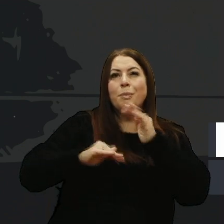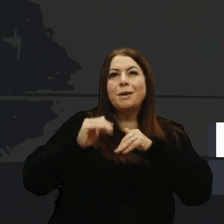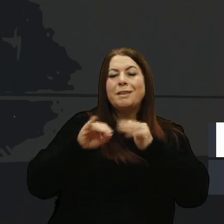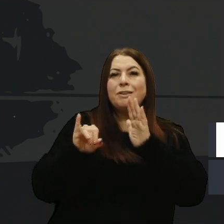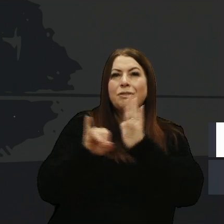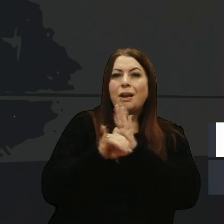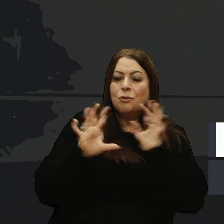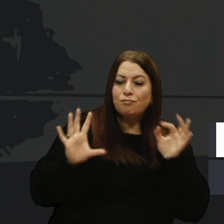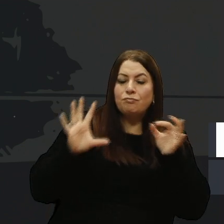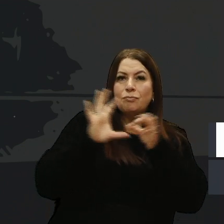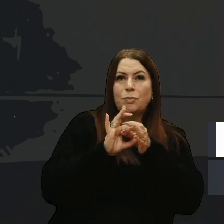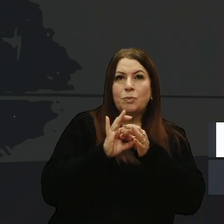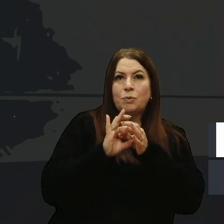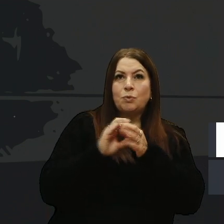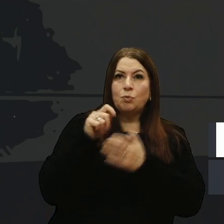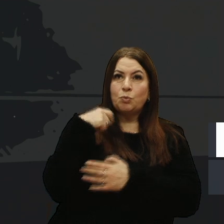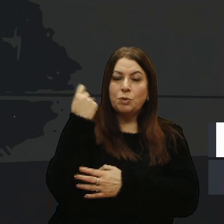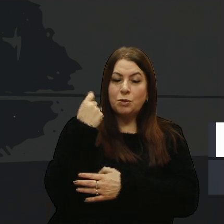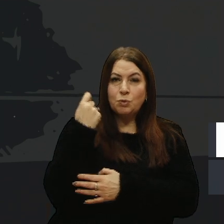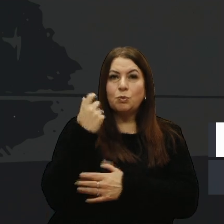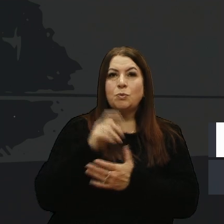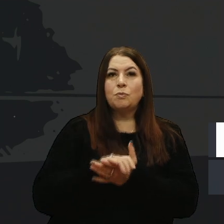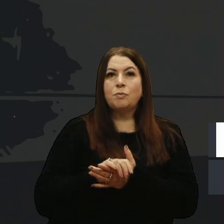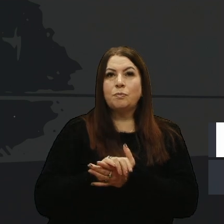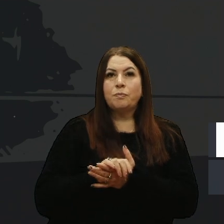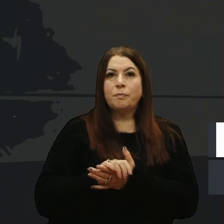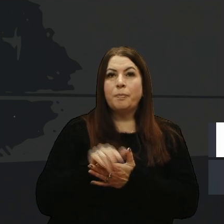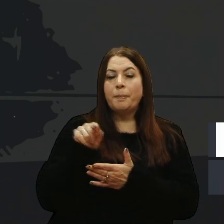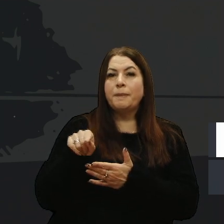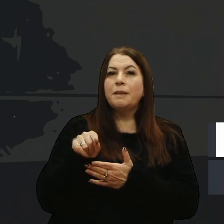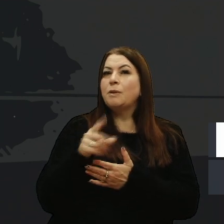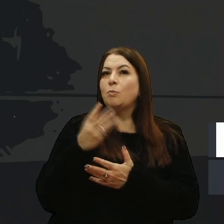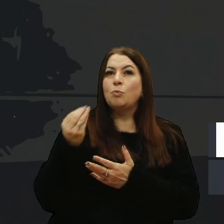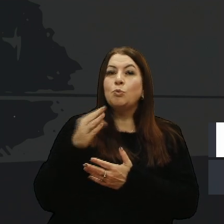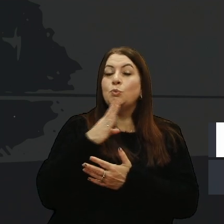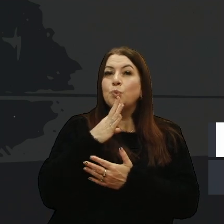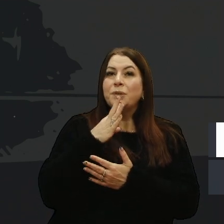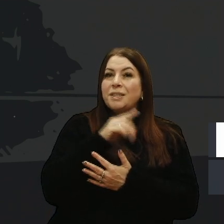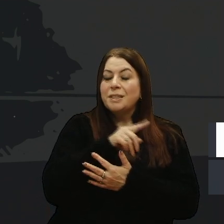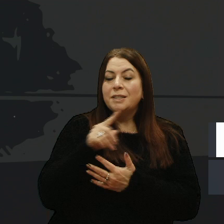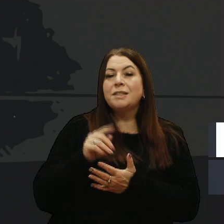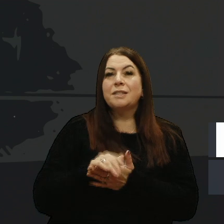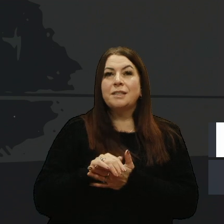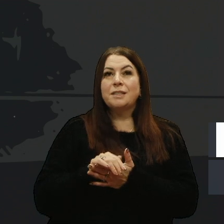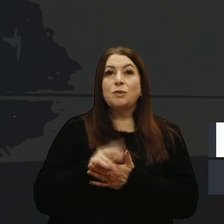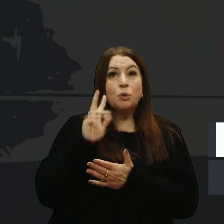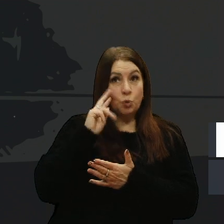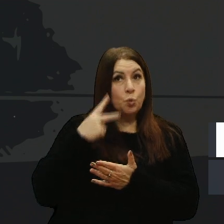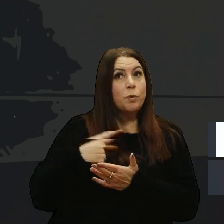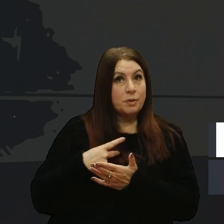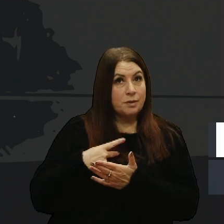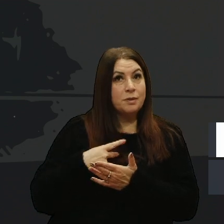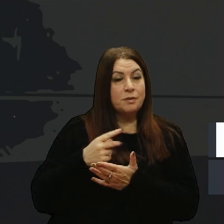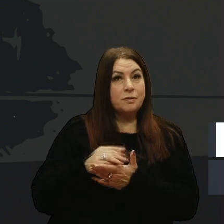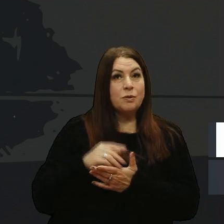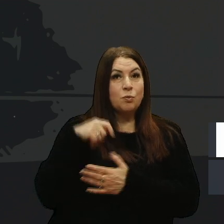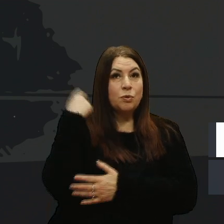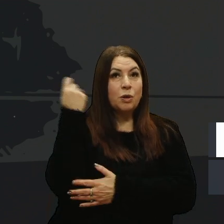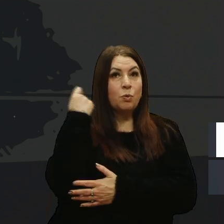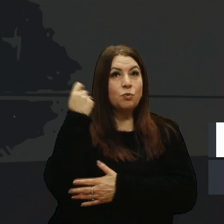profundamente ligada ao Rio Grande do Sul. Ele é muito conhecido e reconhecido como um